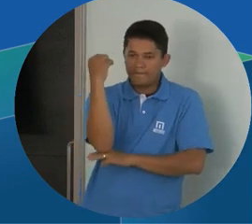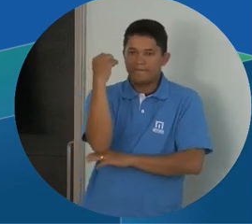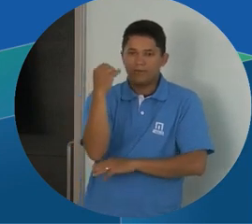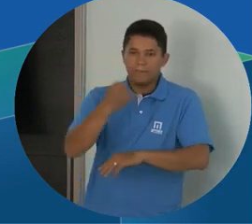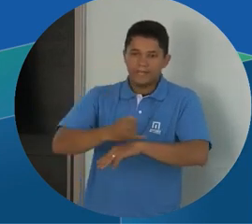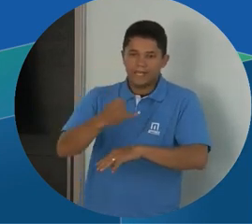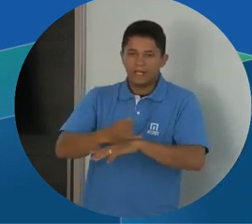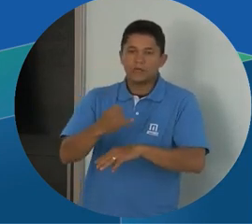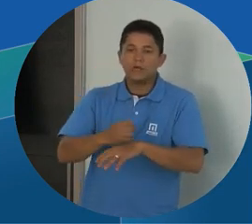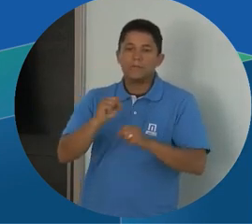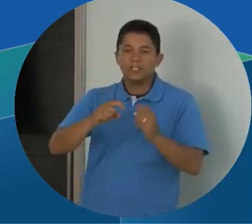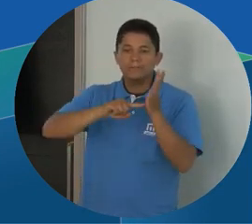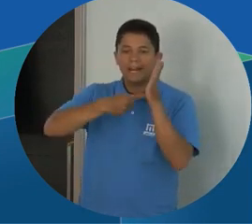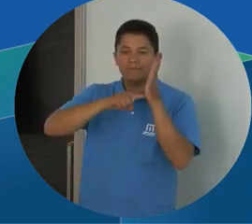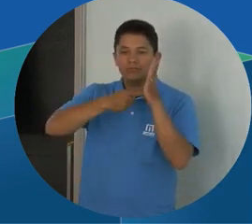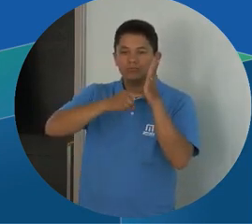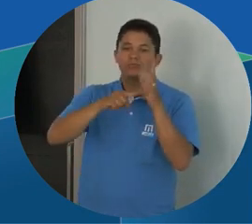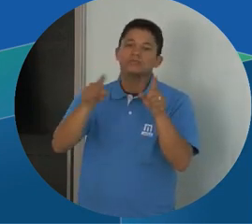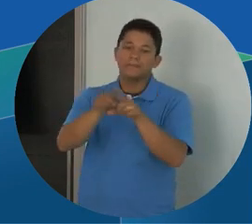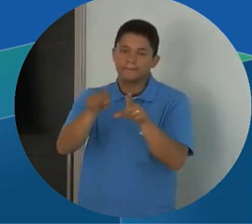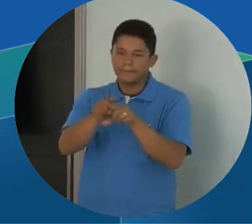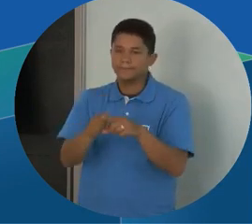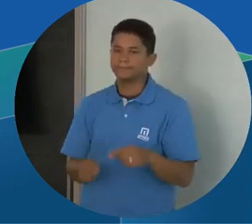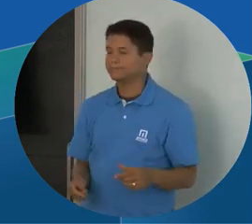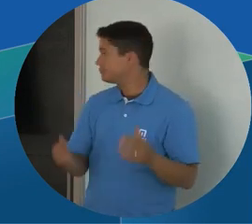Tá? Reforço com chapa de aço, que aí